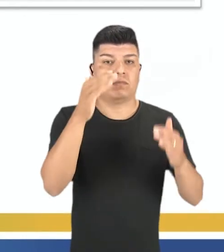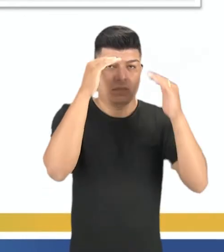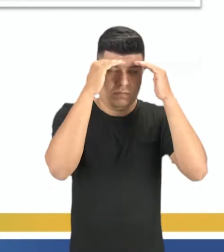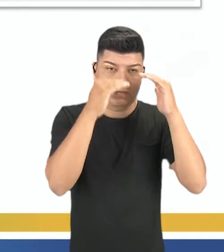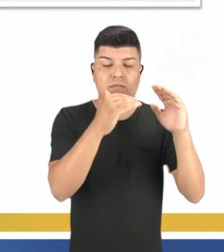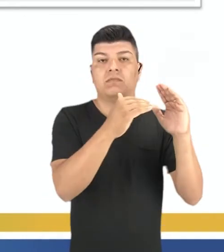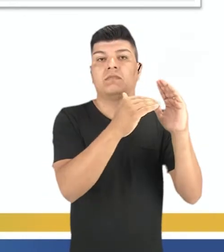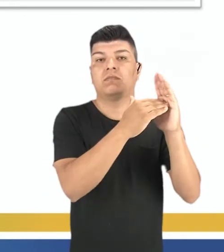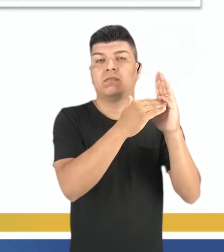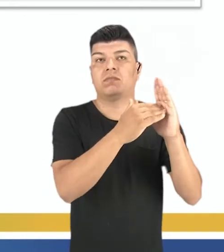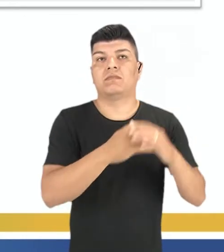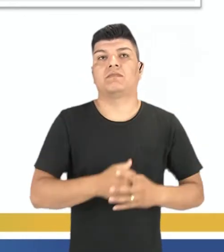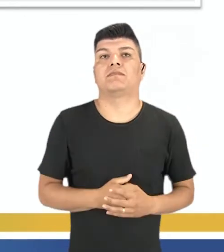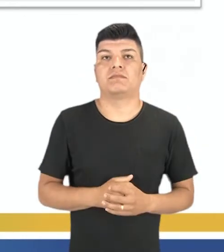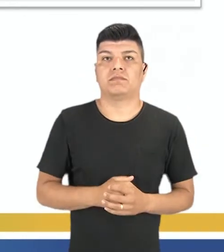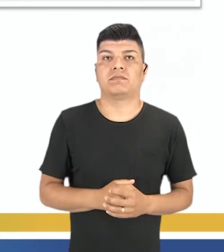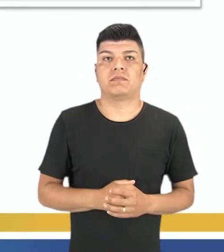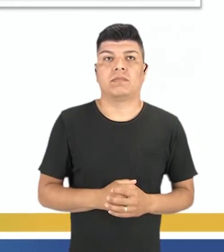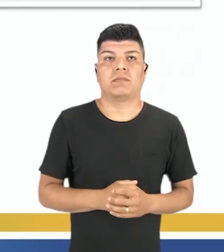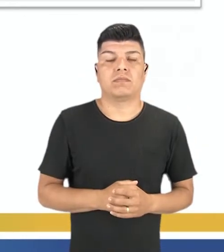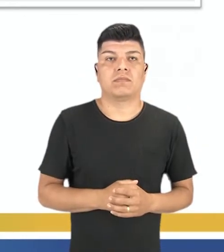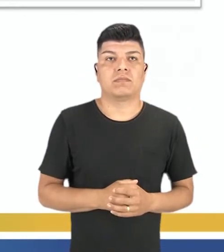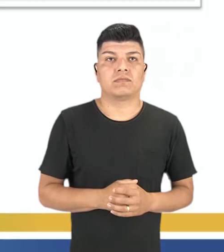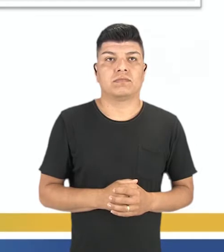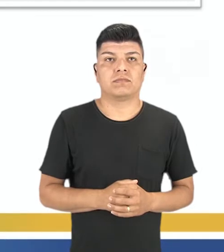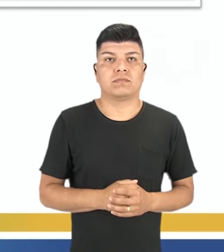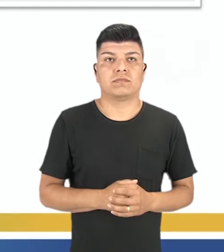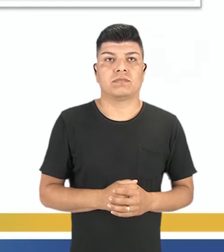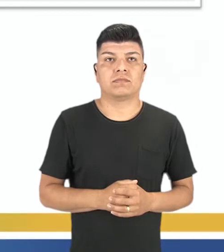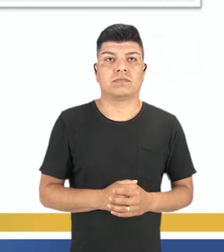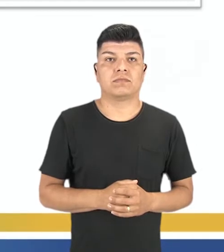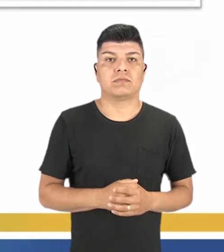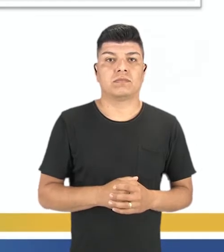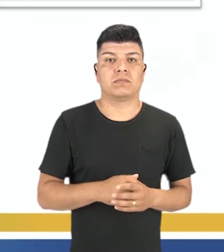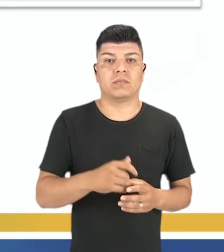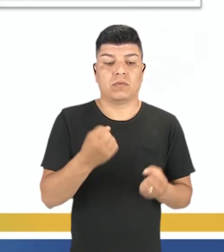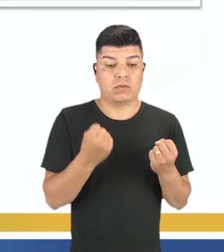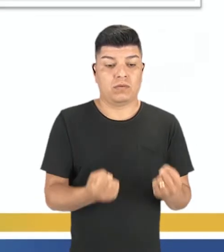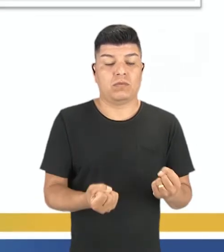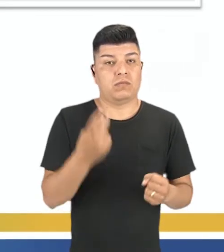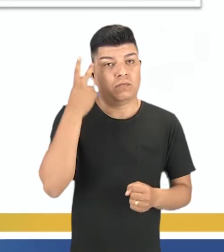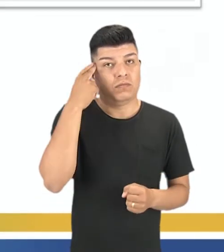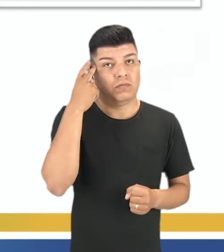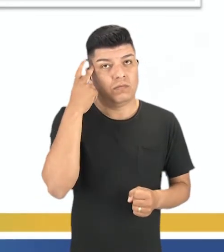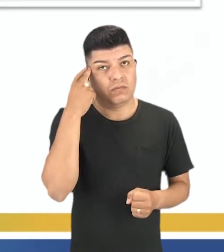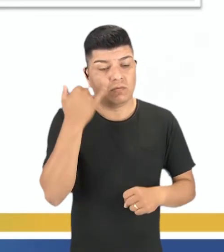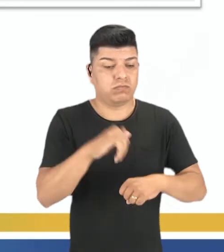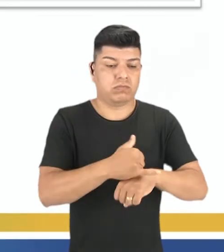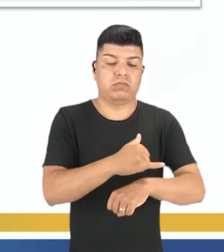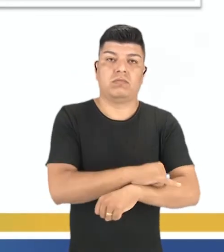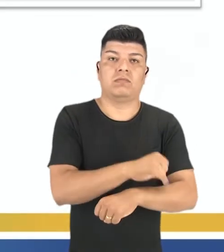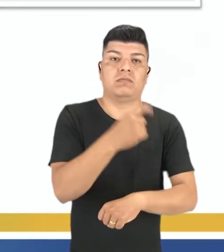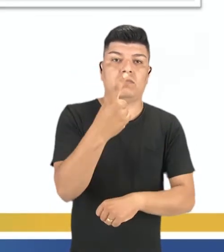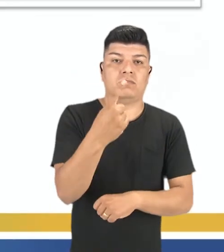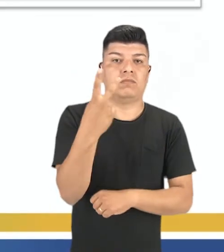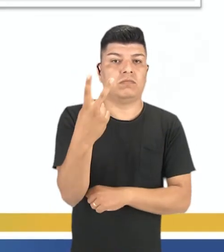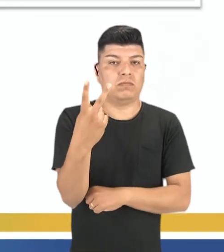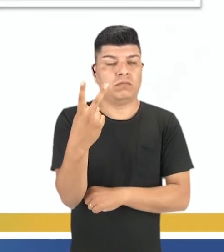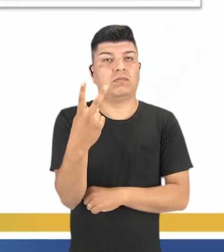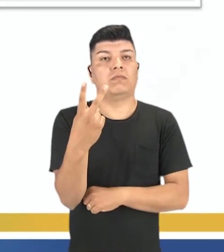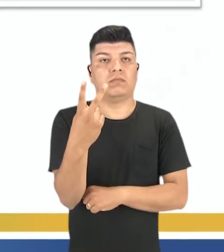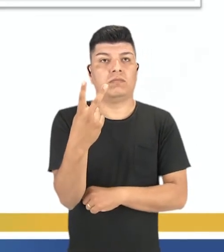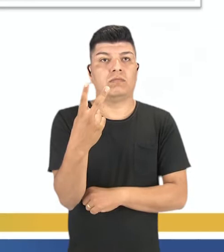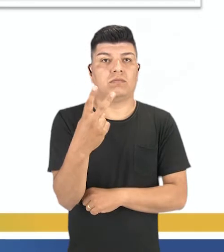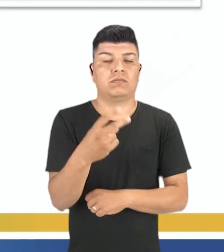se avaliar. Enquanto abaixo peso, peso normal, sobrepeso, obesidade grau 1, 2 e